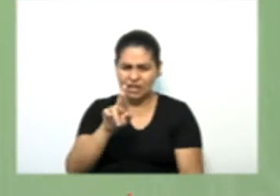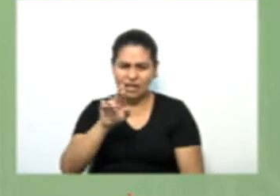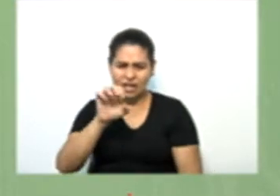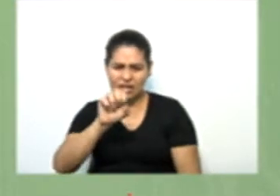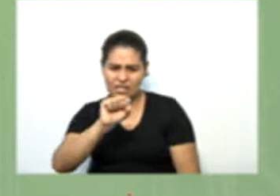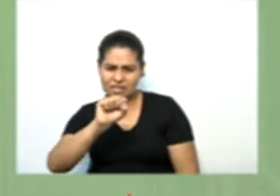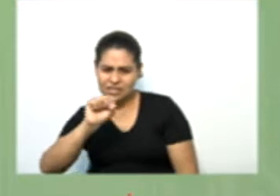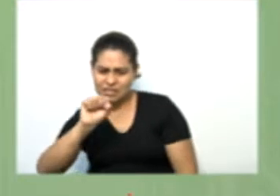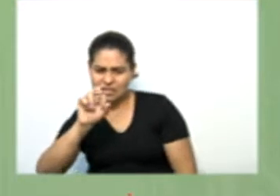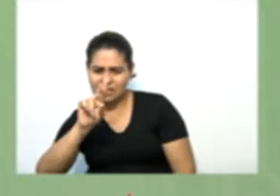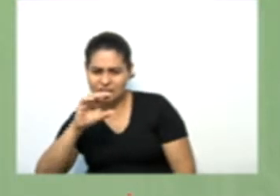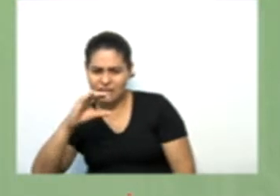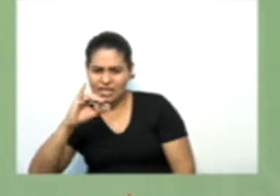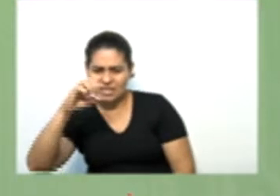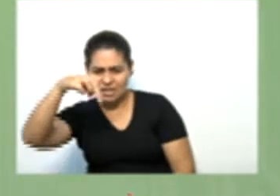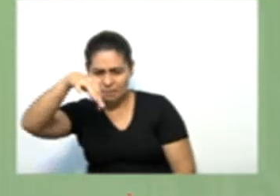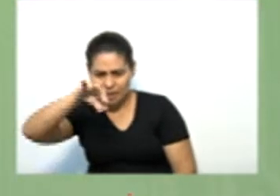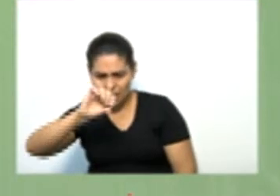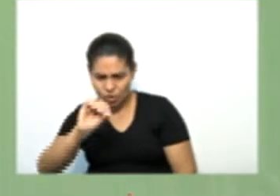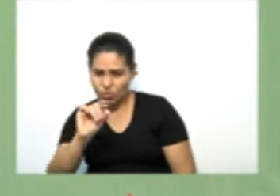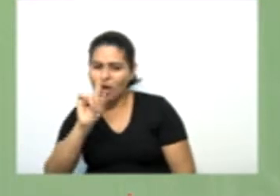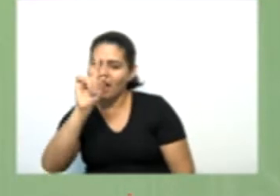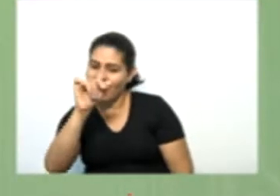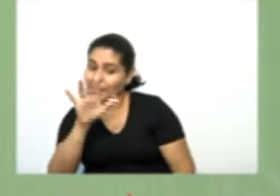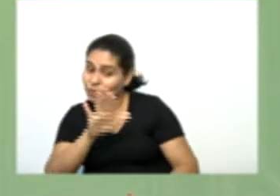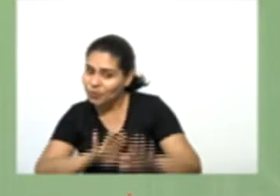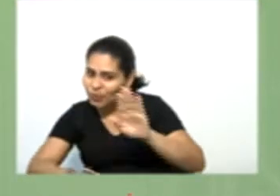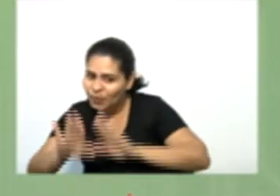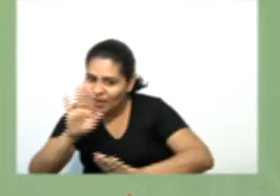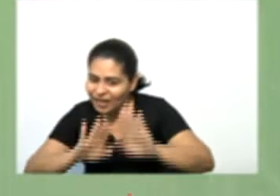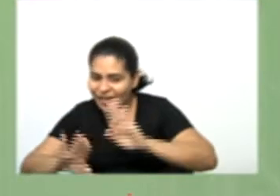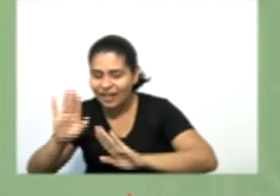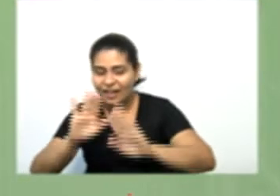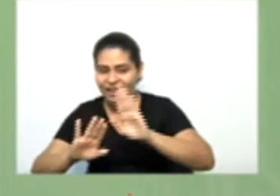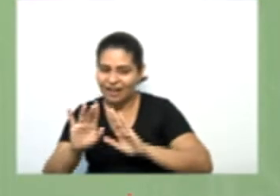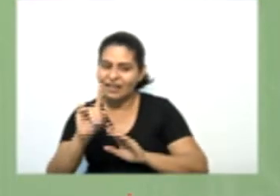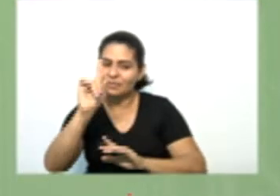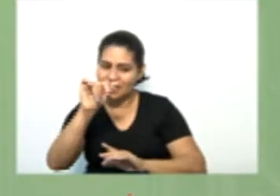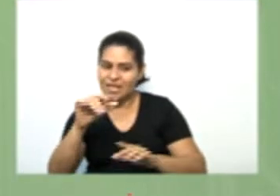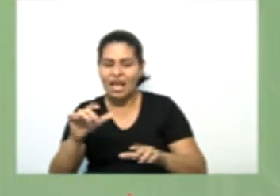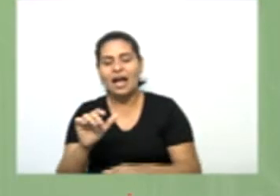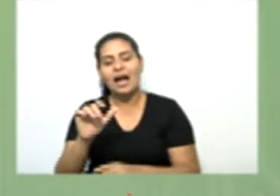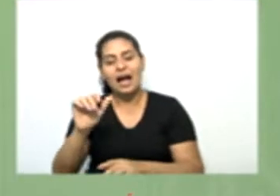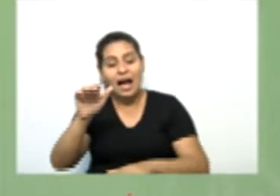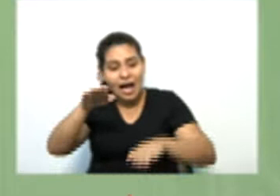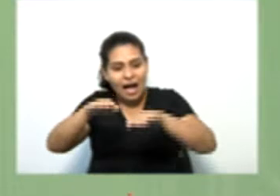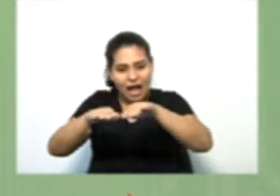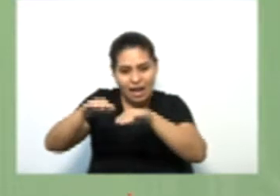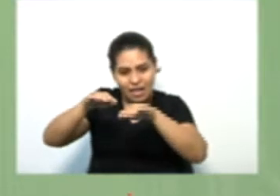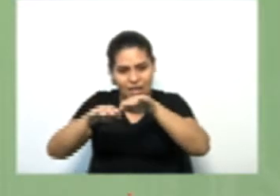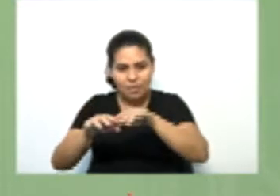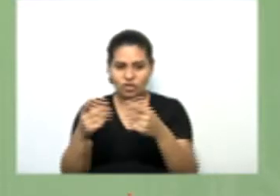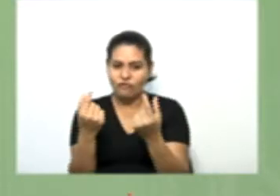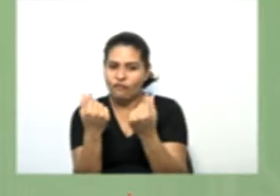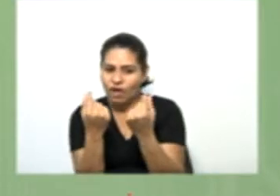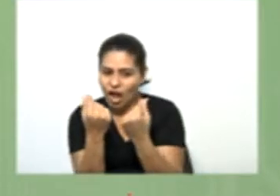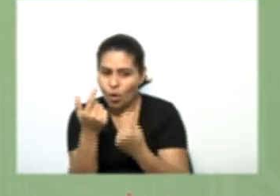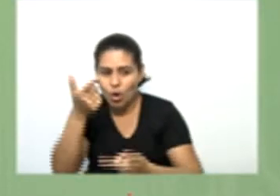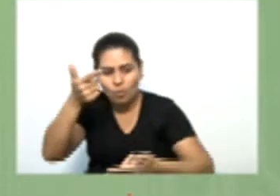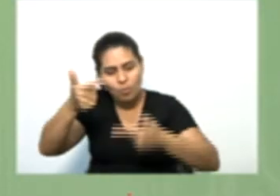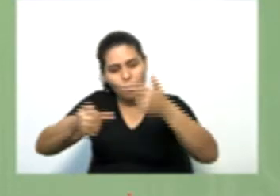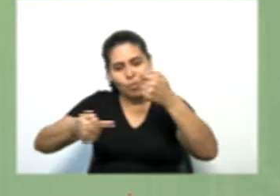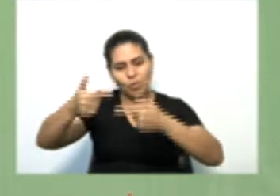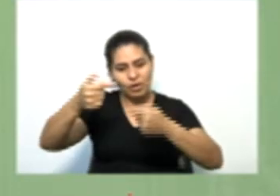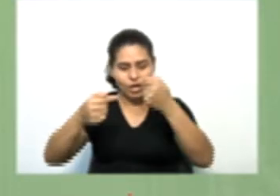de atenção aí, tá errada, pegadinha. Alinhamento na C, valores monetários e